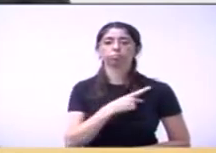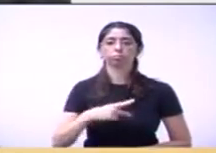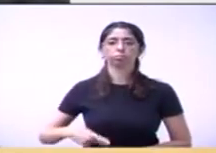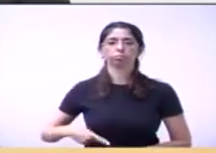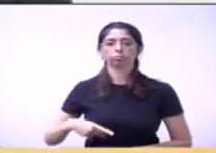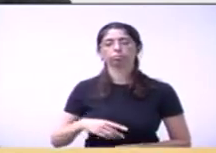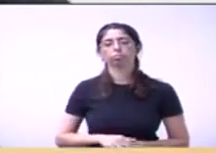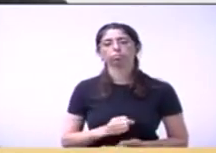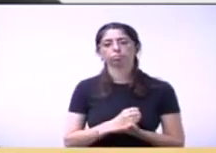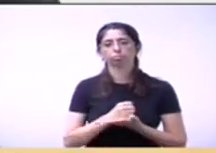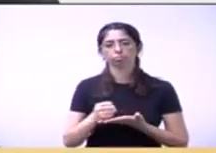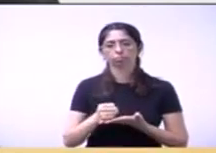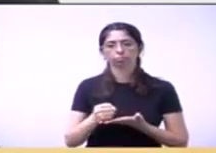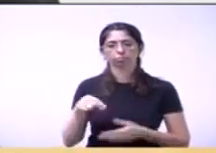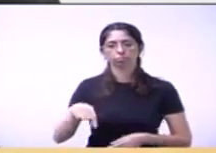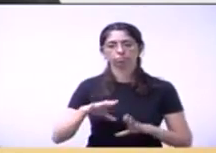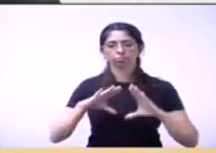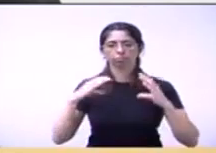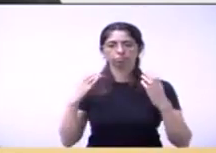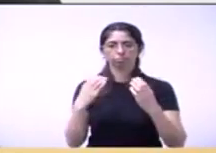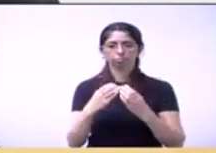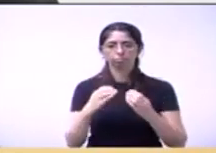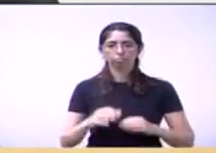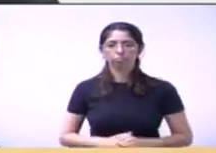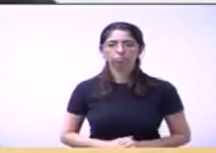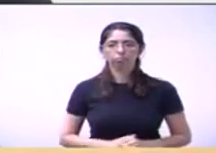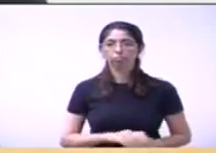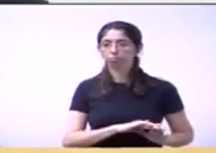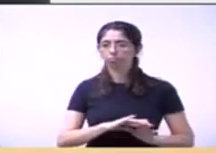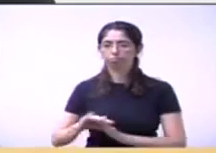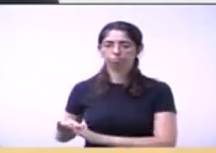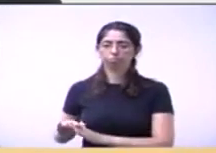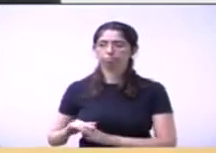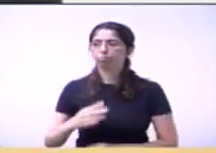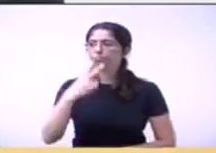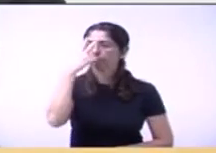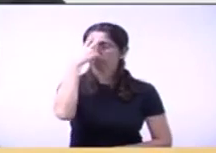nosso. Com a palavra, o vereador Fábio Valadão.